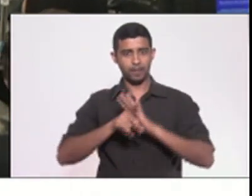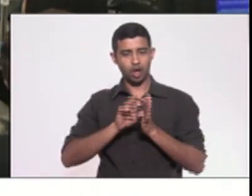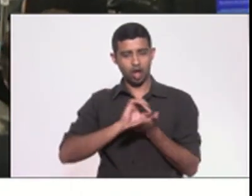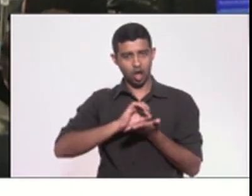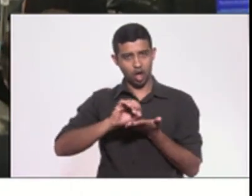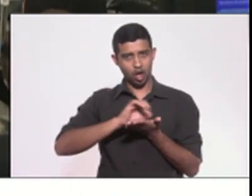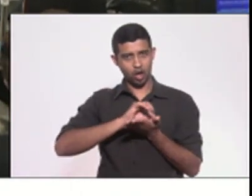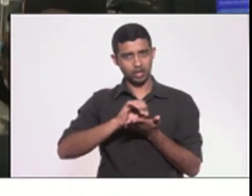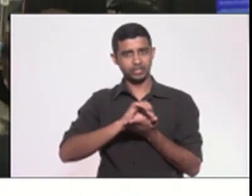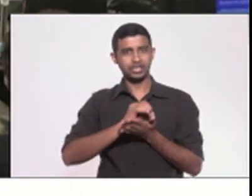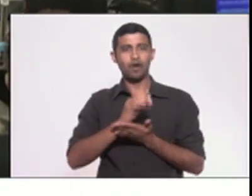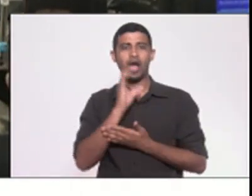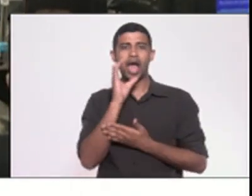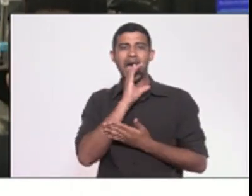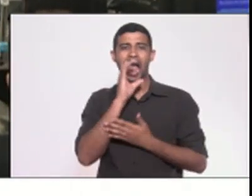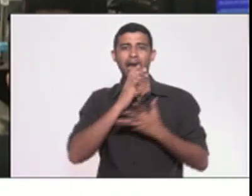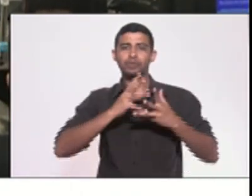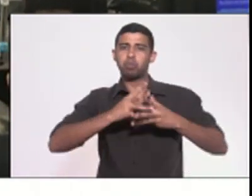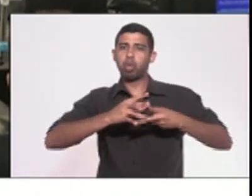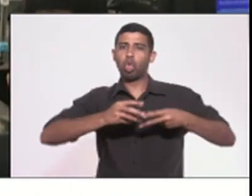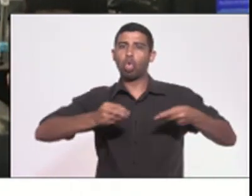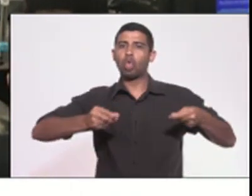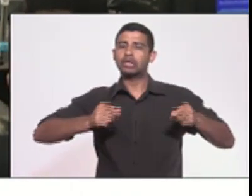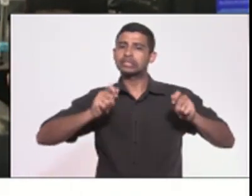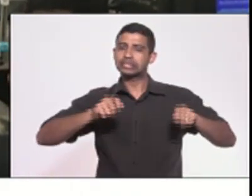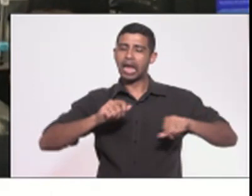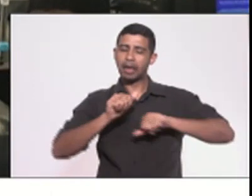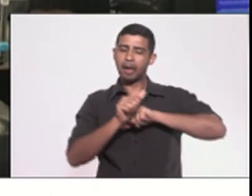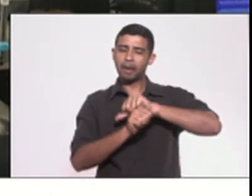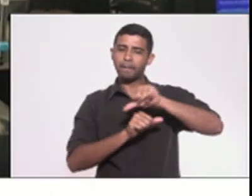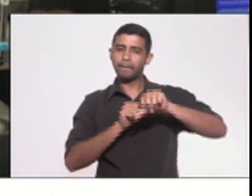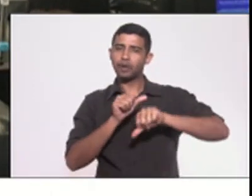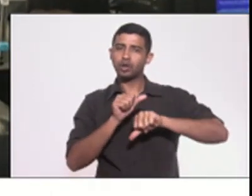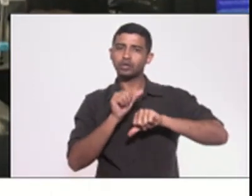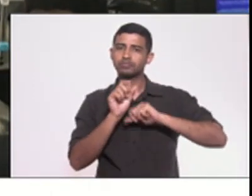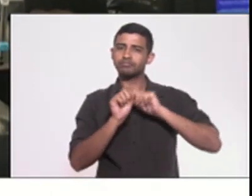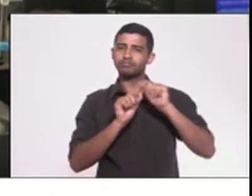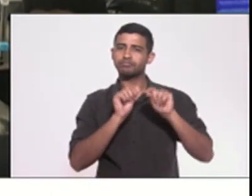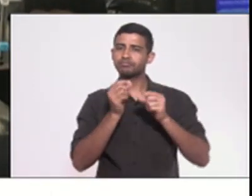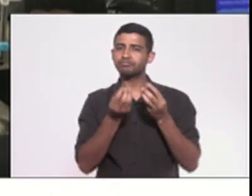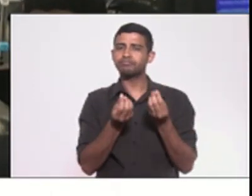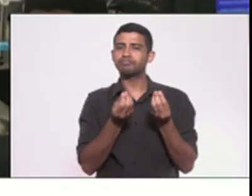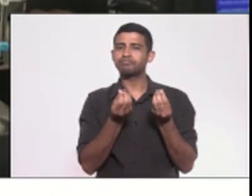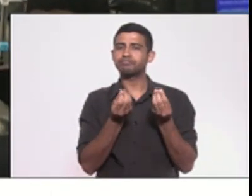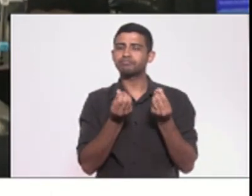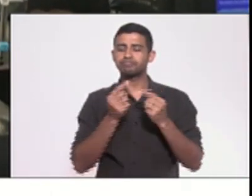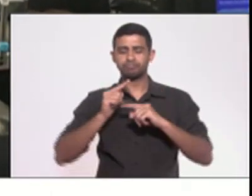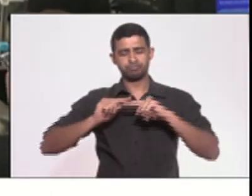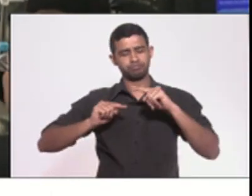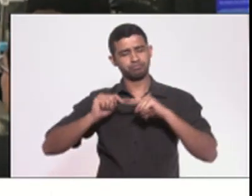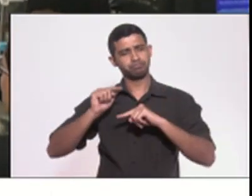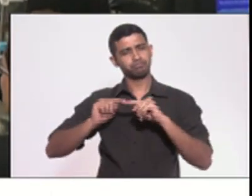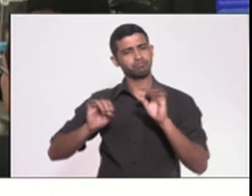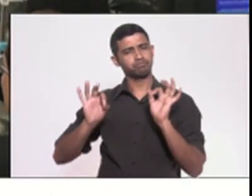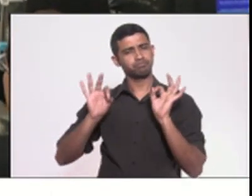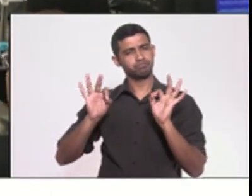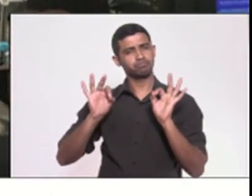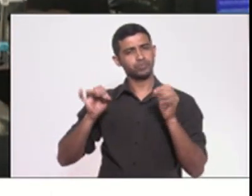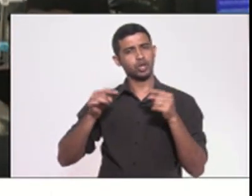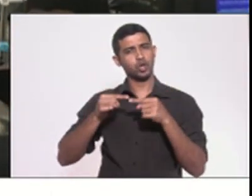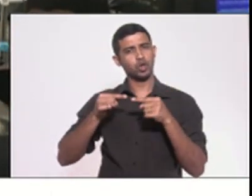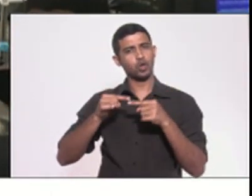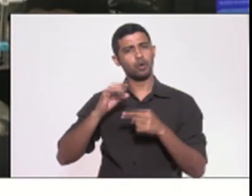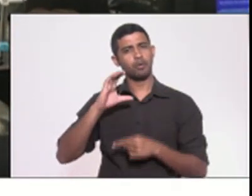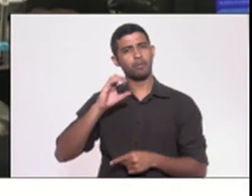de rápida decomposição e que podem ser transformados num produto excepcional, que é o